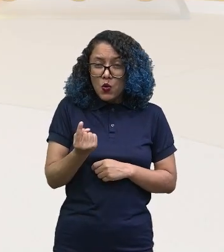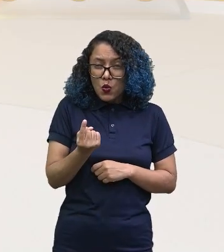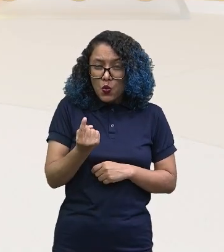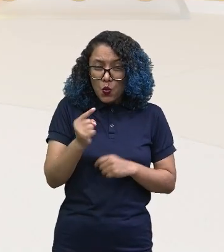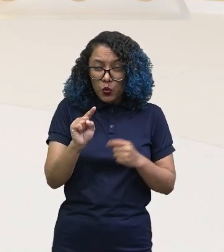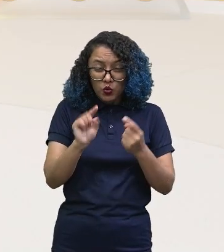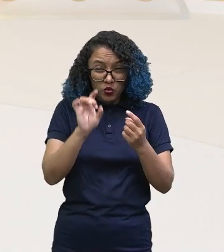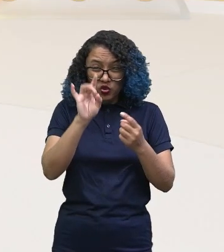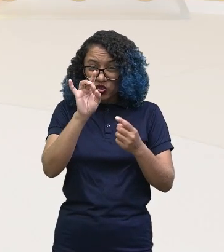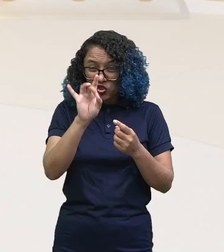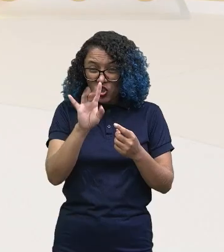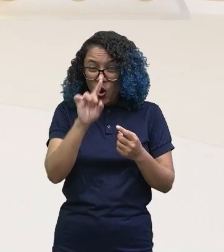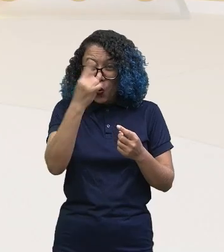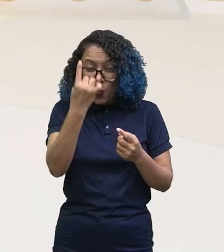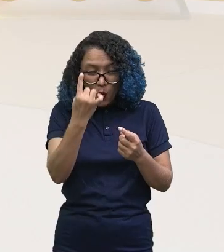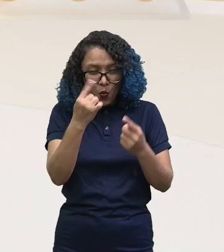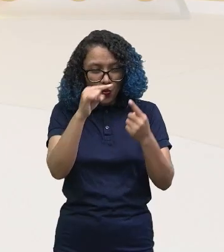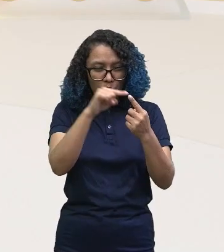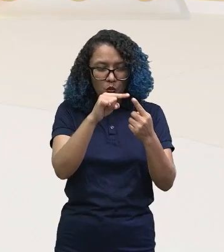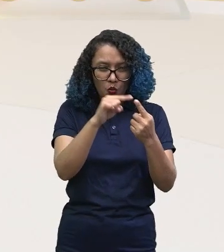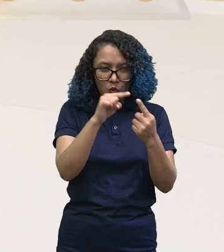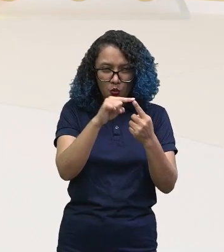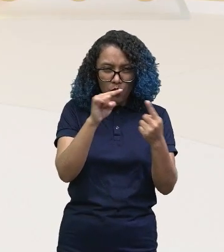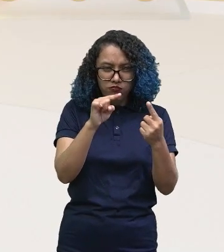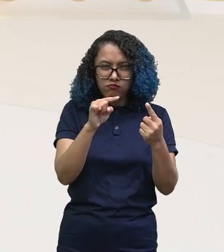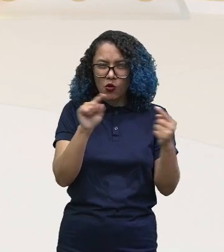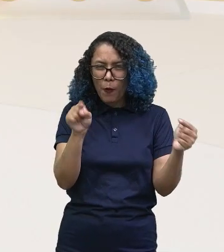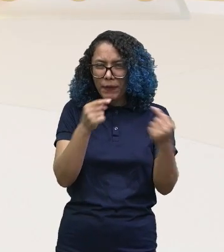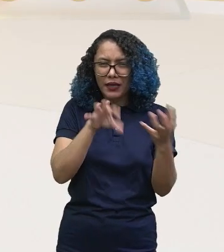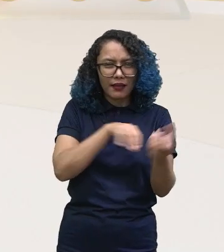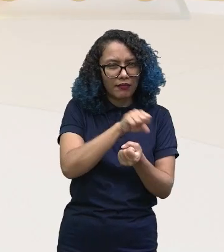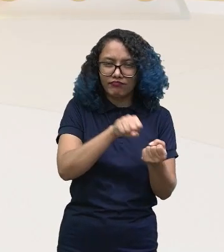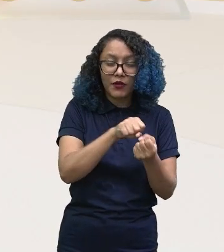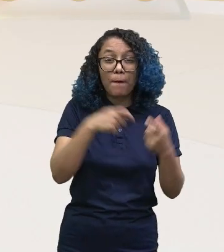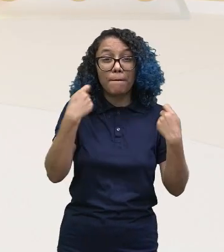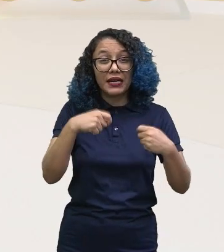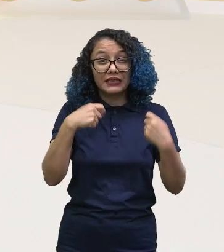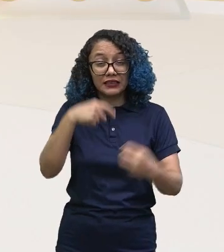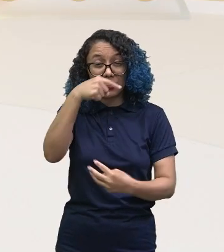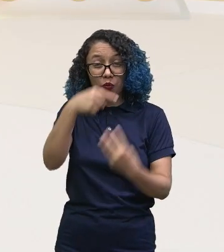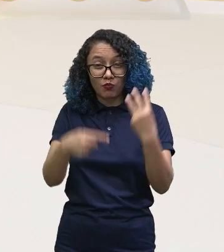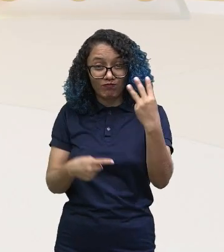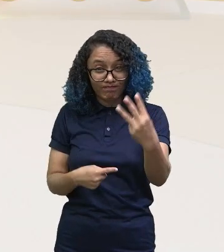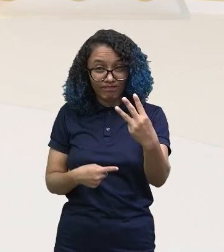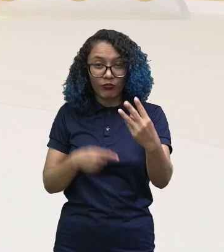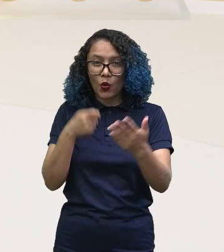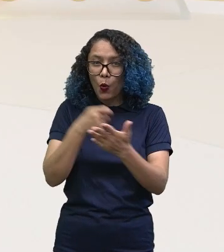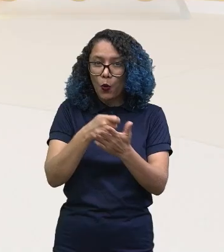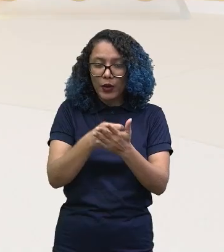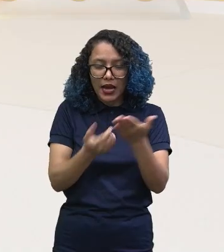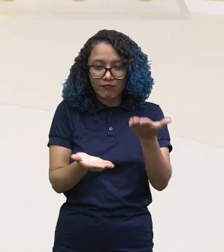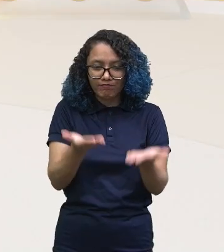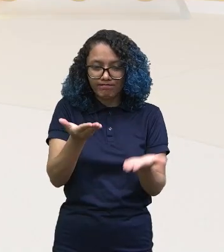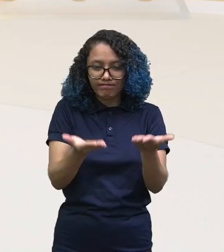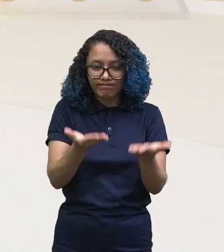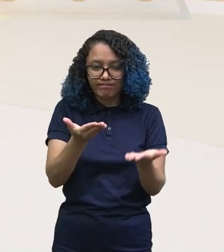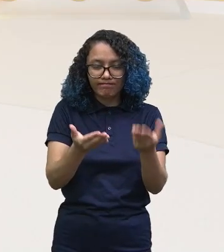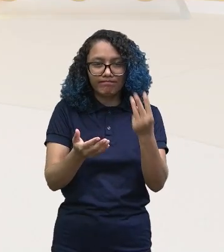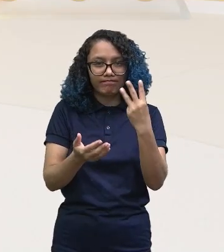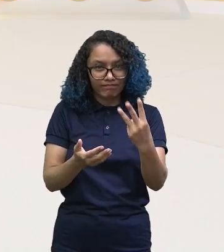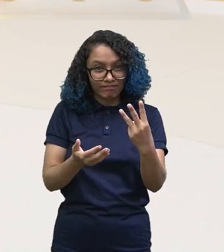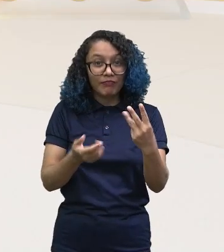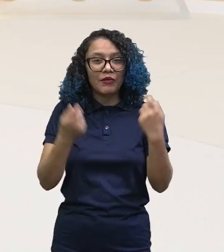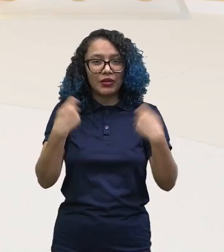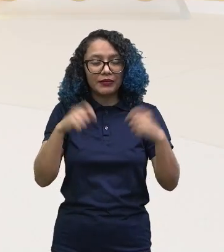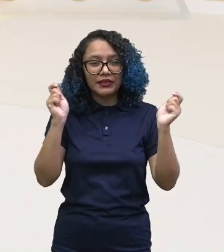sustentabilidade. Tem que estar os três envolvidos de forma equilibrada para que essa sustentabilidade ocorra e a